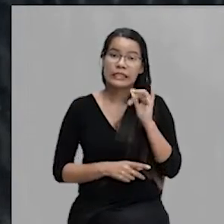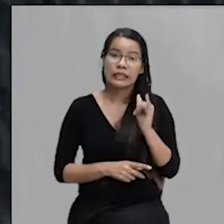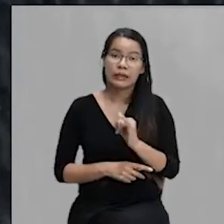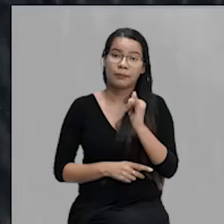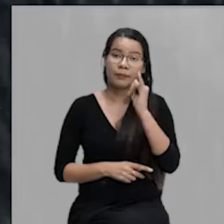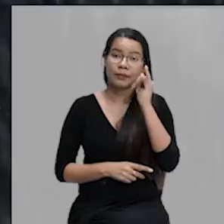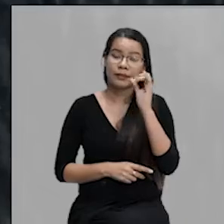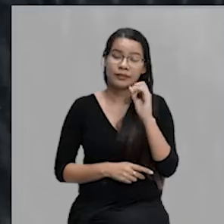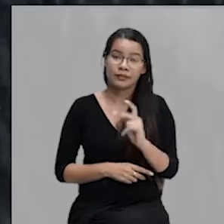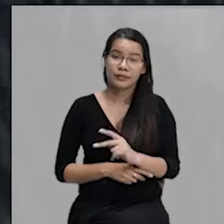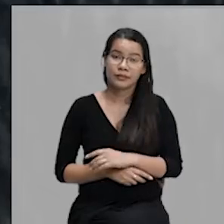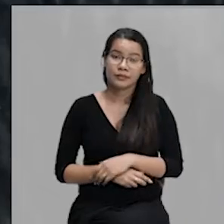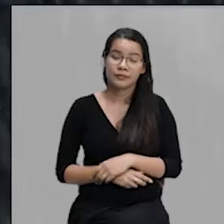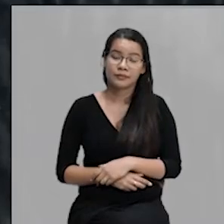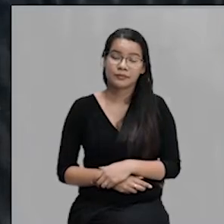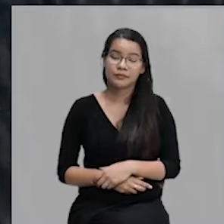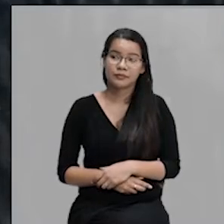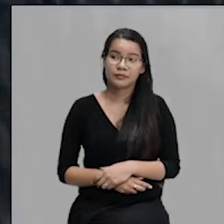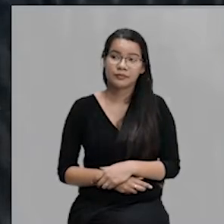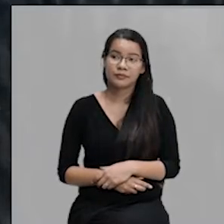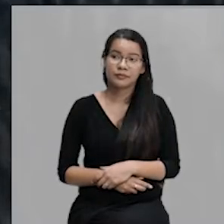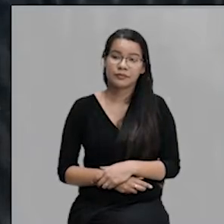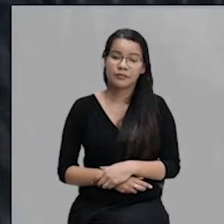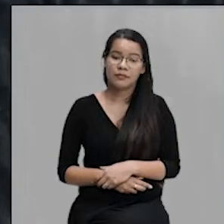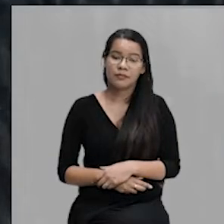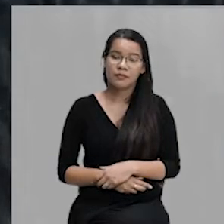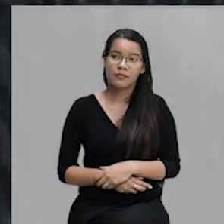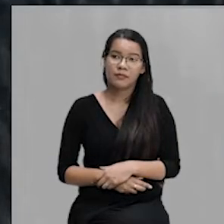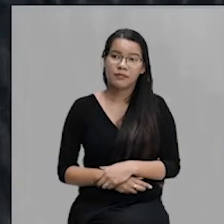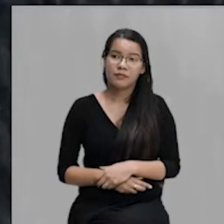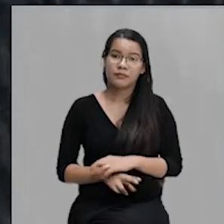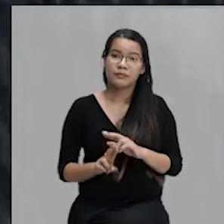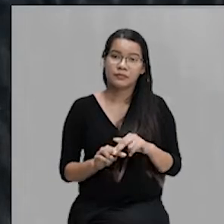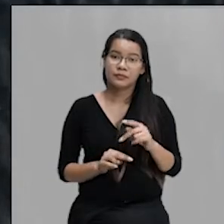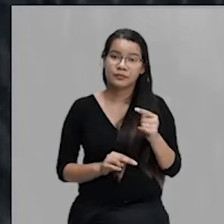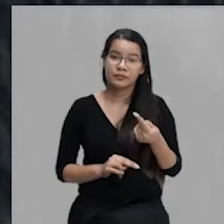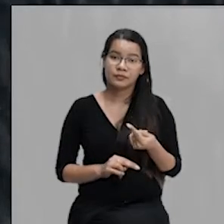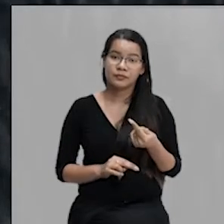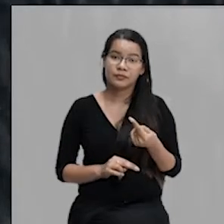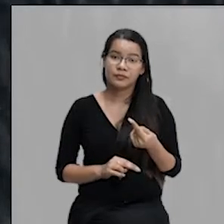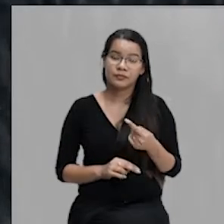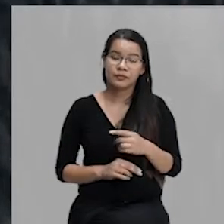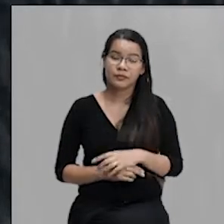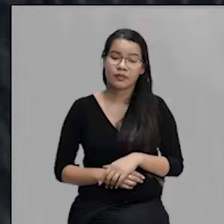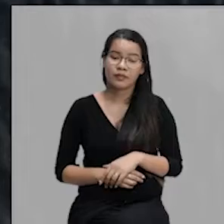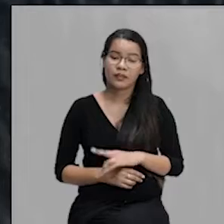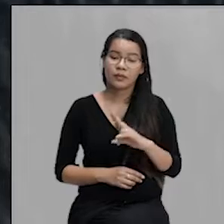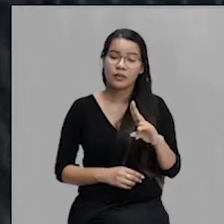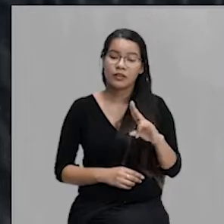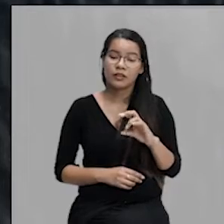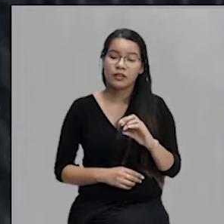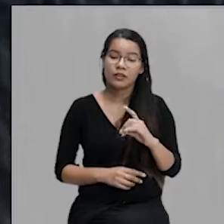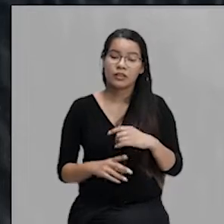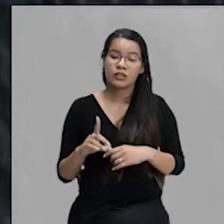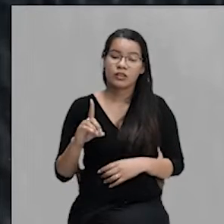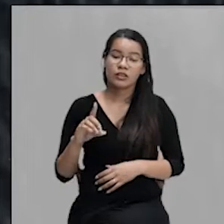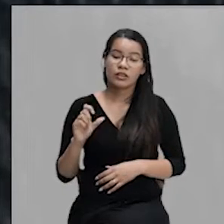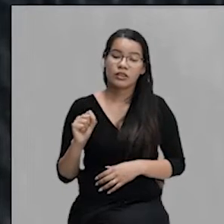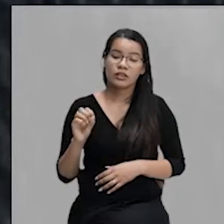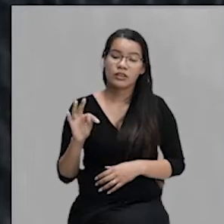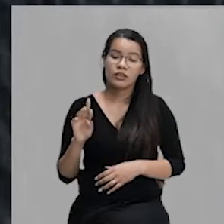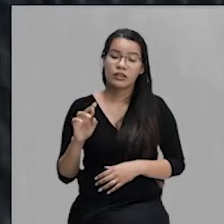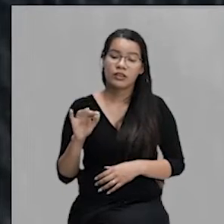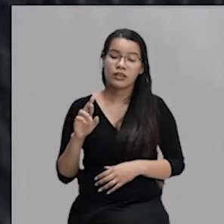isso que a gente está falando aqui nesse tópico, que é o segundo. Por isso, desterritorialização. Porque a noção de território